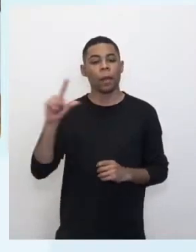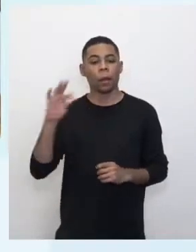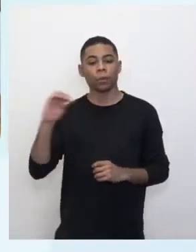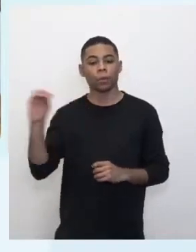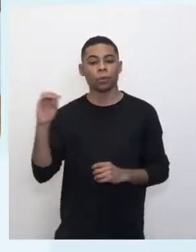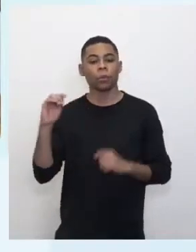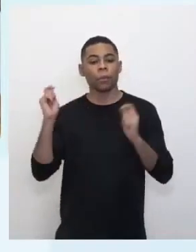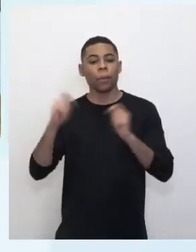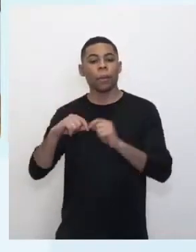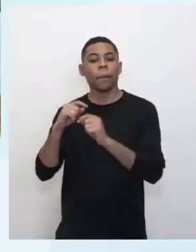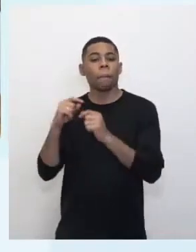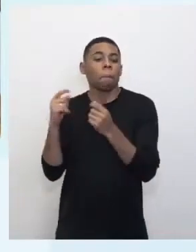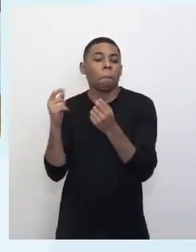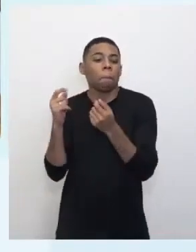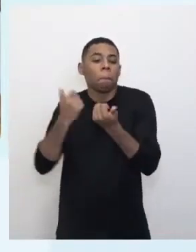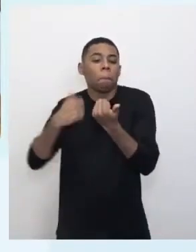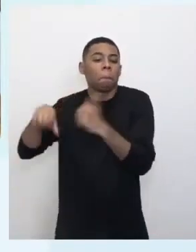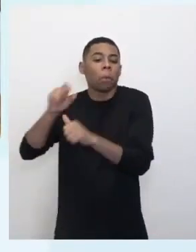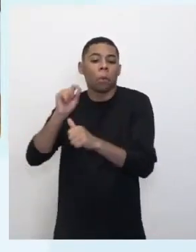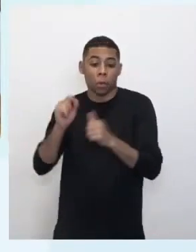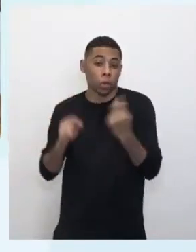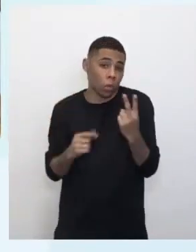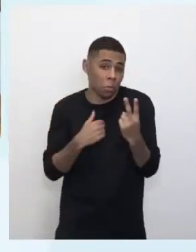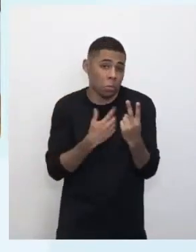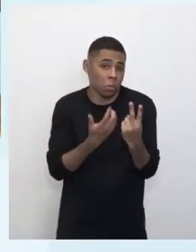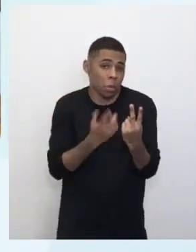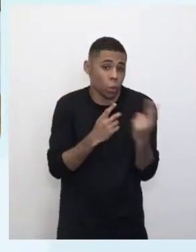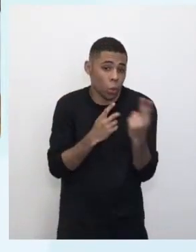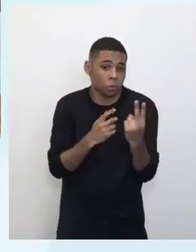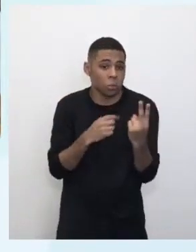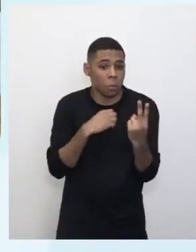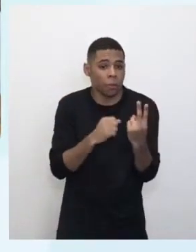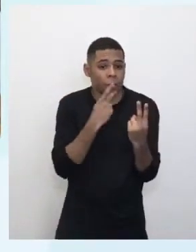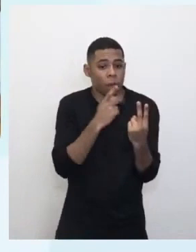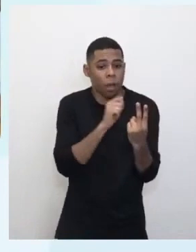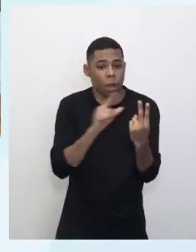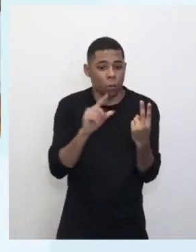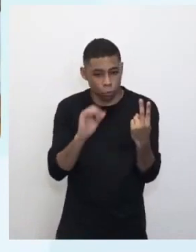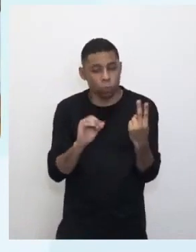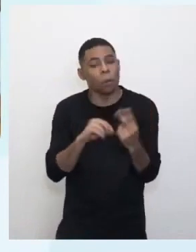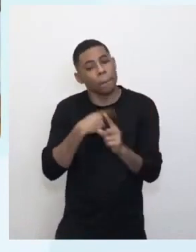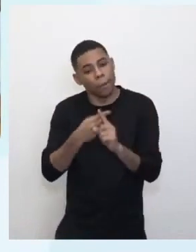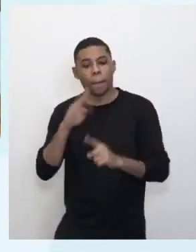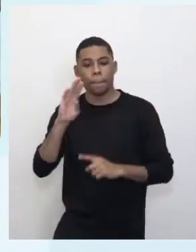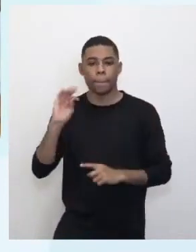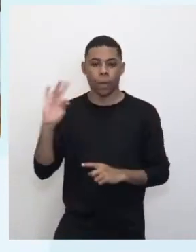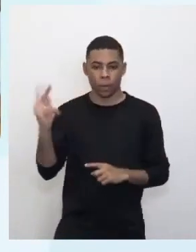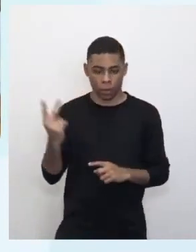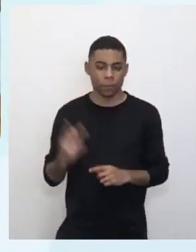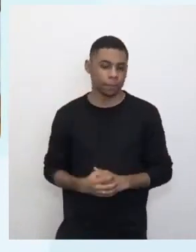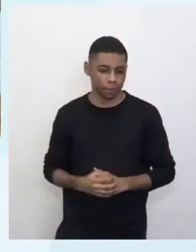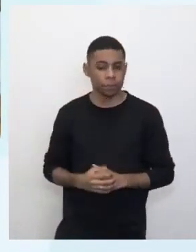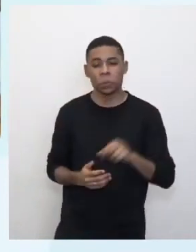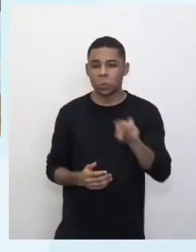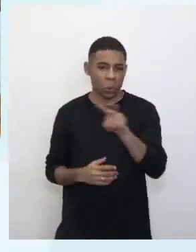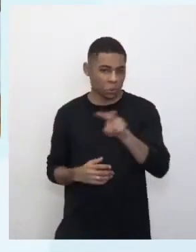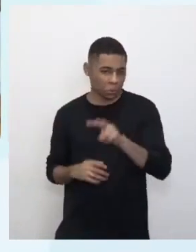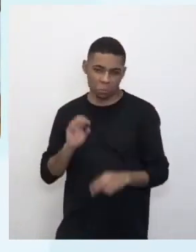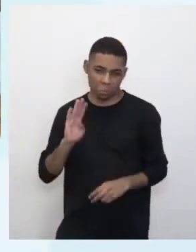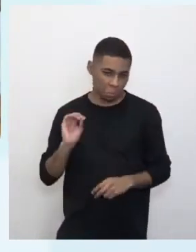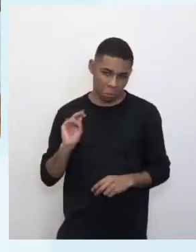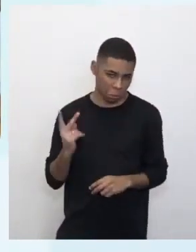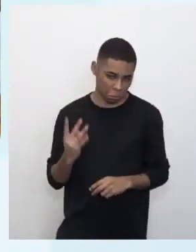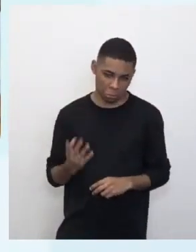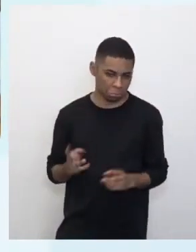of them. All of them. Como eu tenho dois, both, né? Eu posso usar a palavrinha both. What do you prefer? Both. Eu